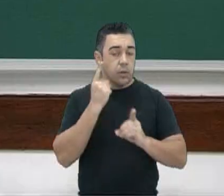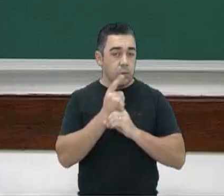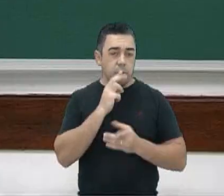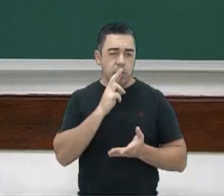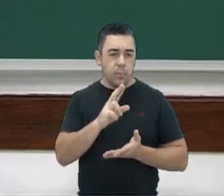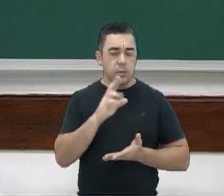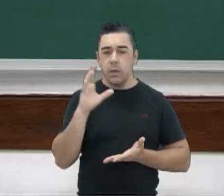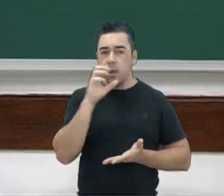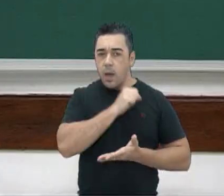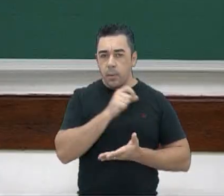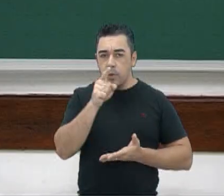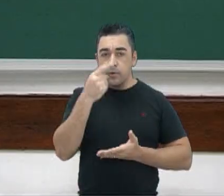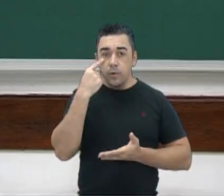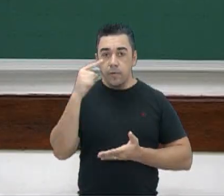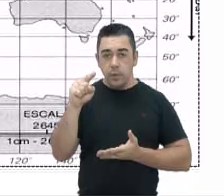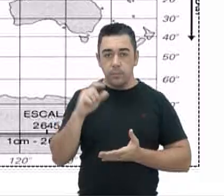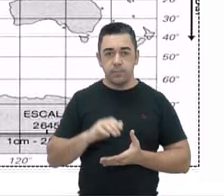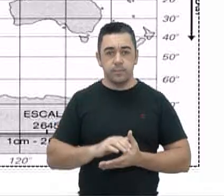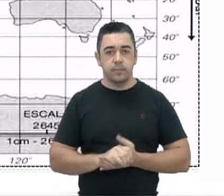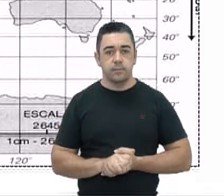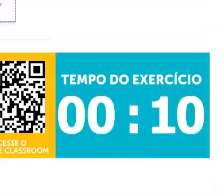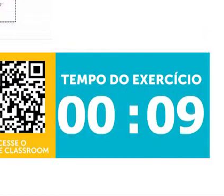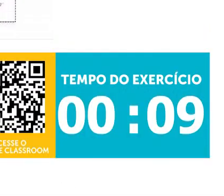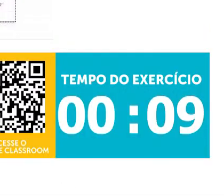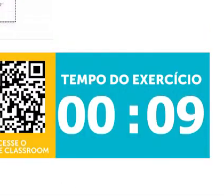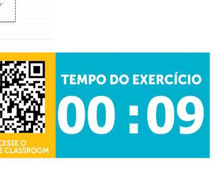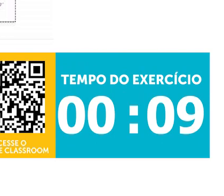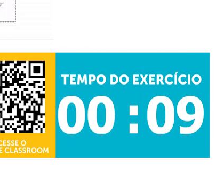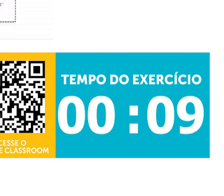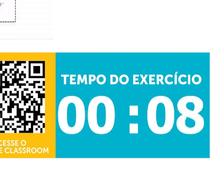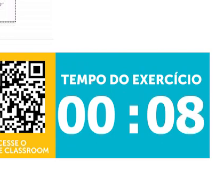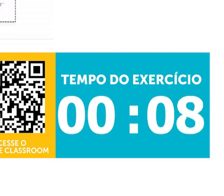É rapidinho, dá uma observada ali.